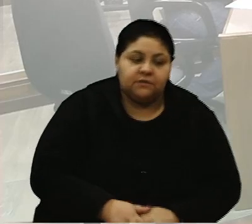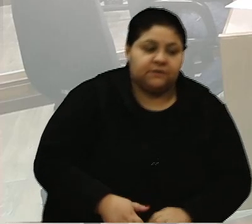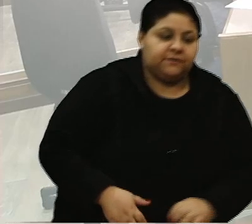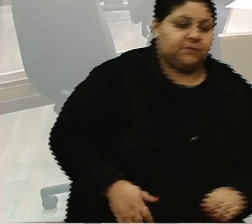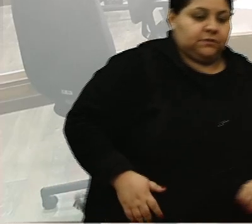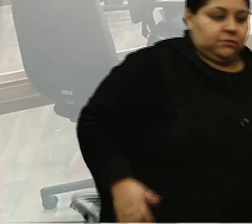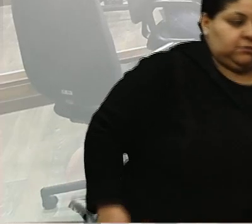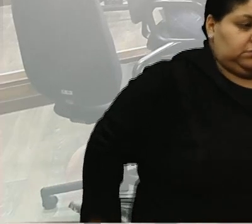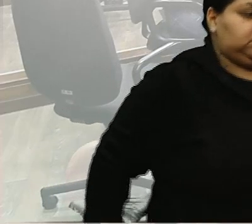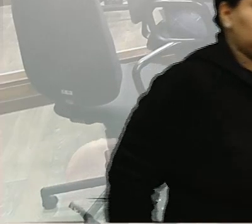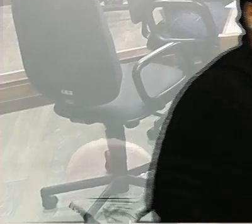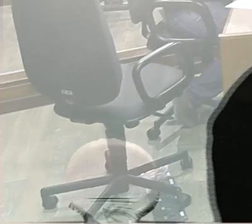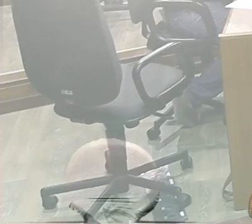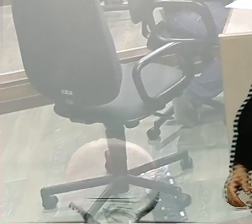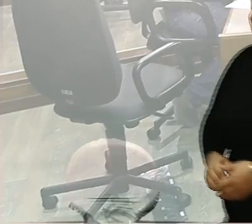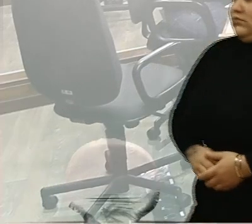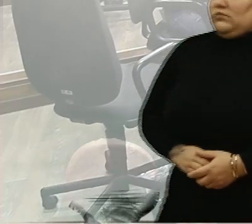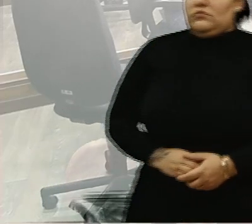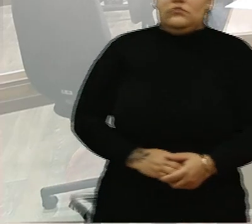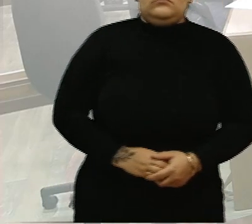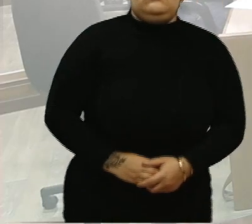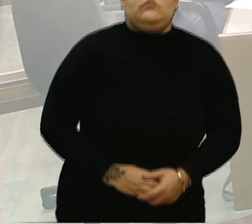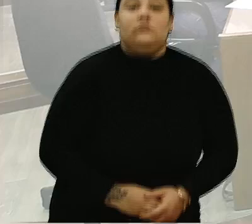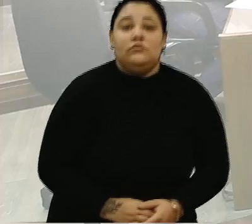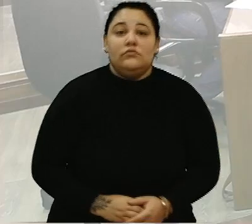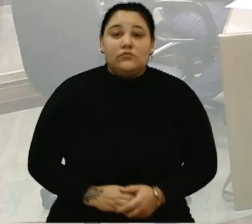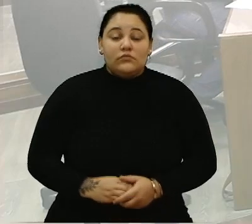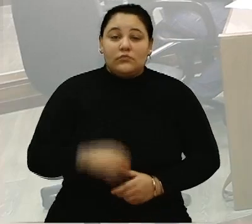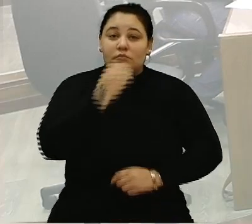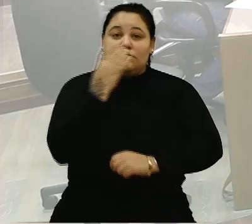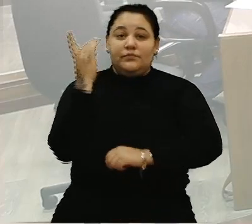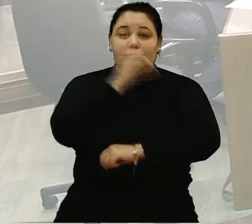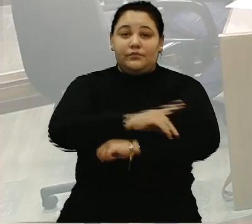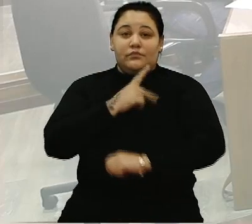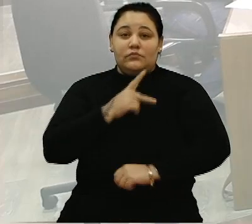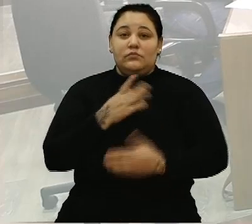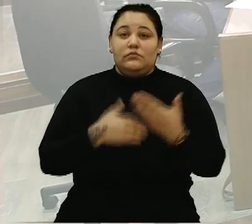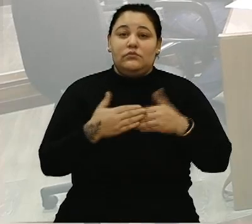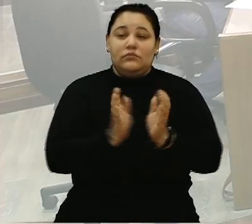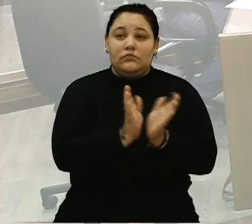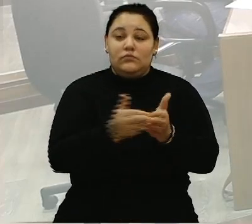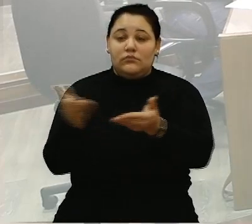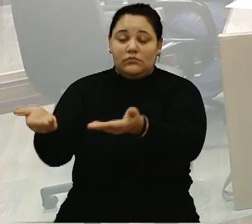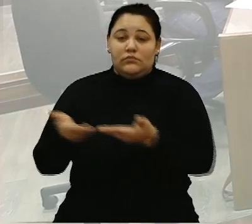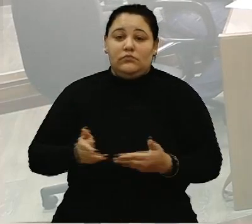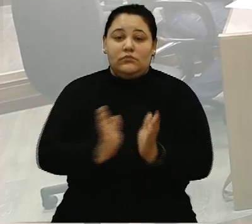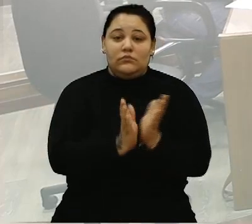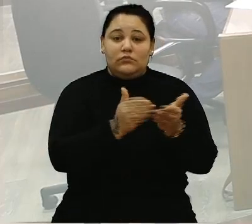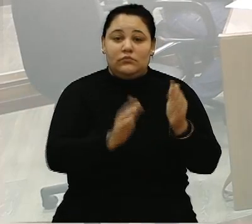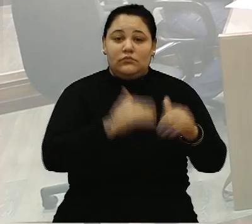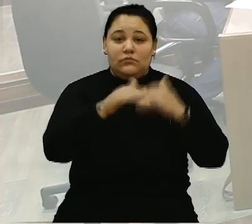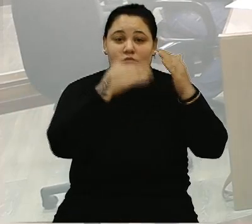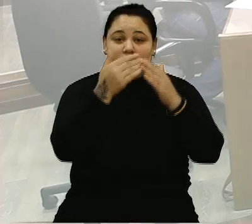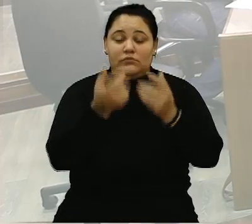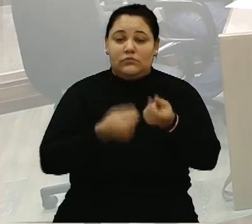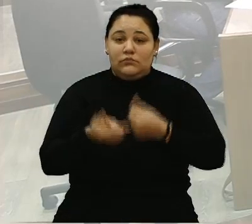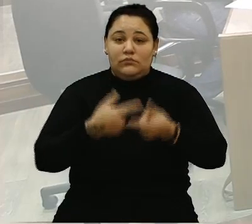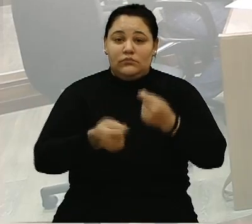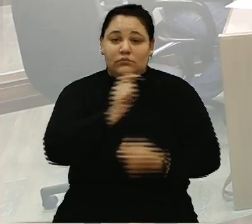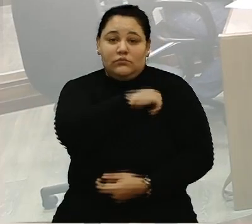Bom dia, senhora presidente, colegas vereadores. Recebe essa Comissão de Desenvolvimento Econômico, Fiscalização,